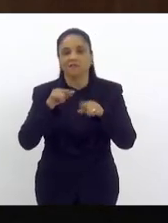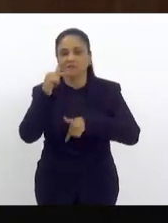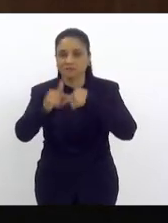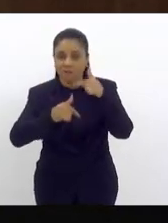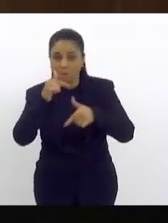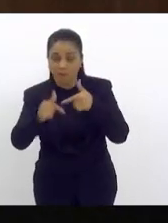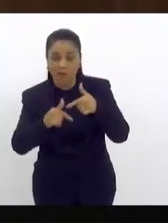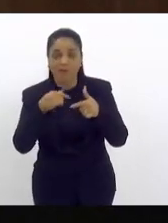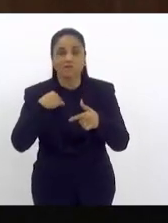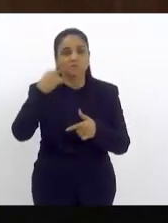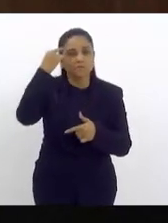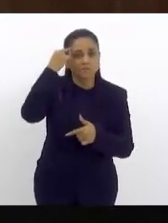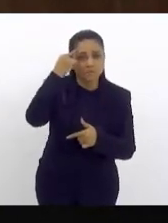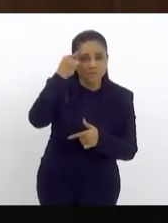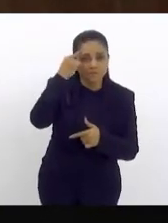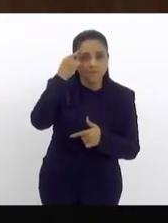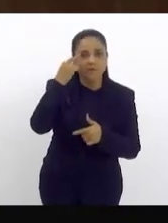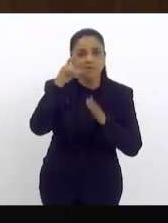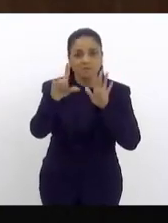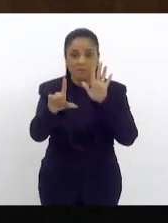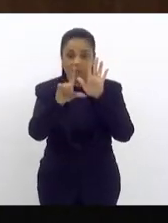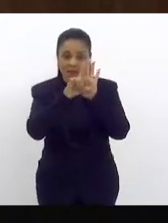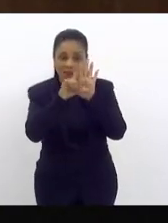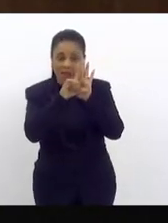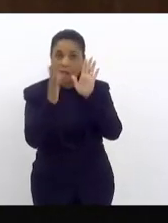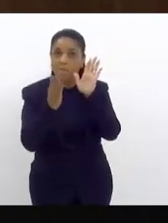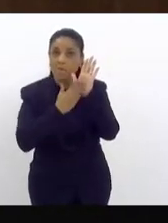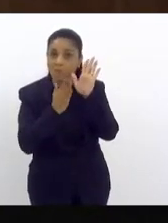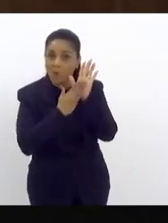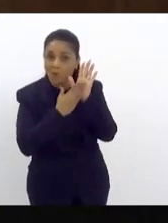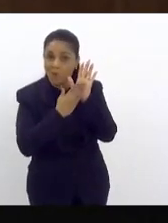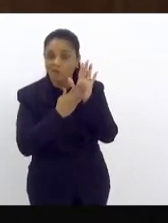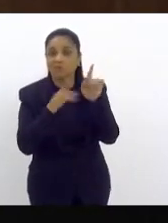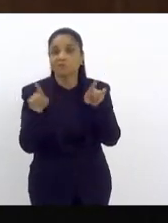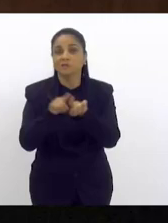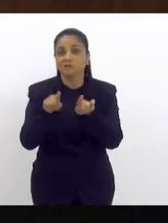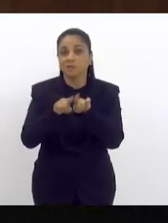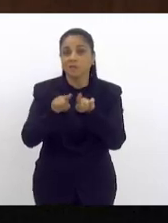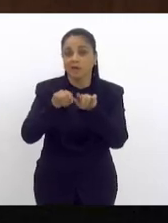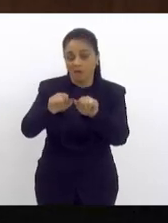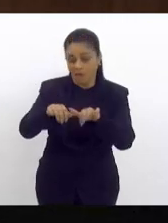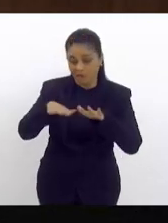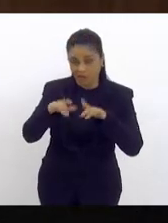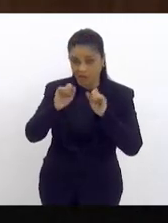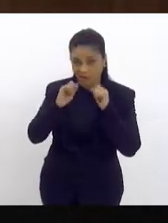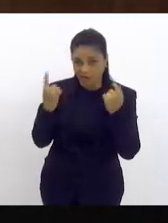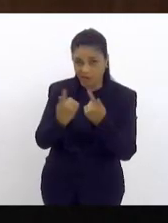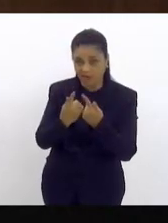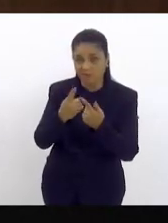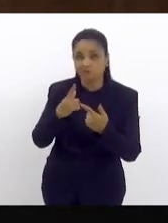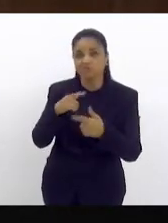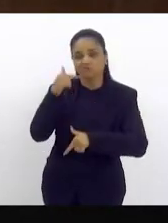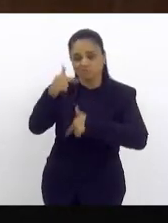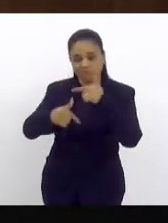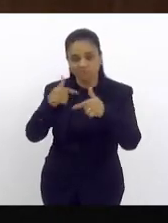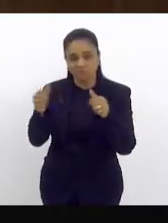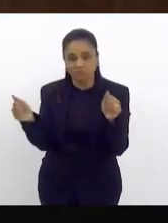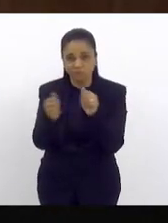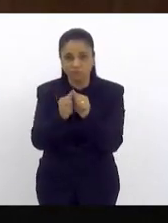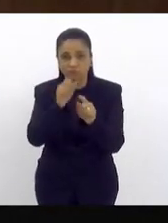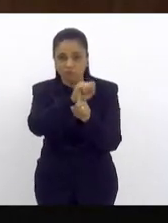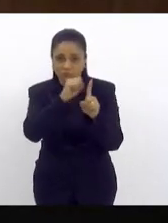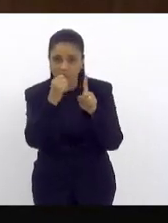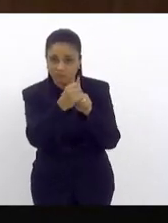proposições Legislativa aqui para casa mas também de ações com o conjunto da sociedade dentro